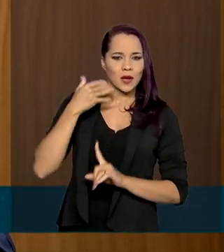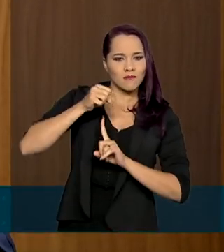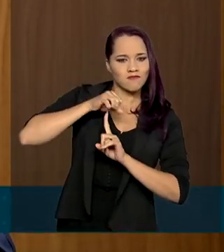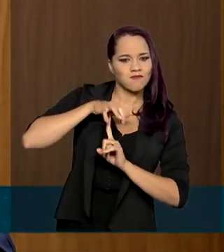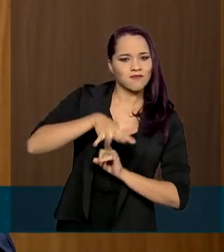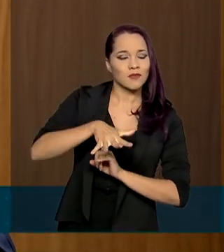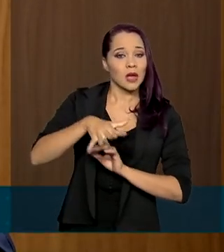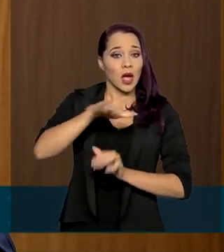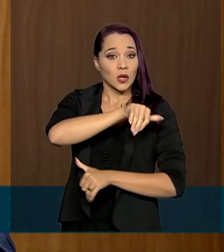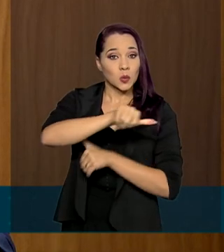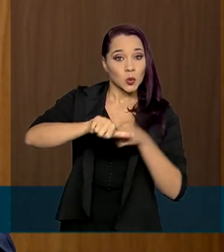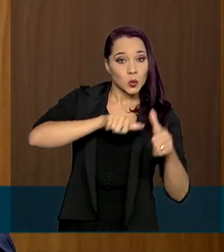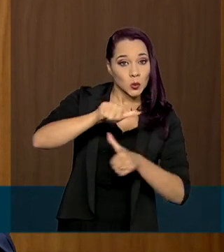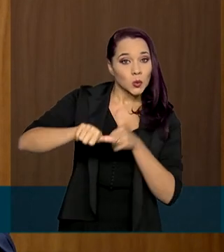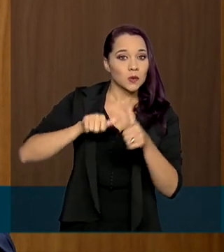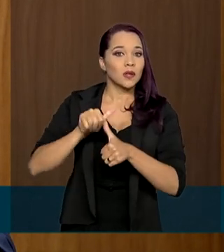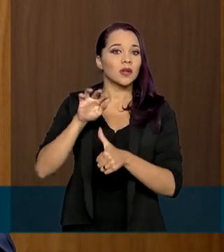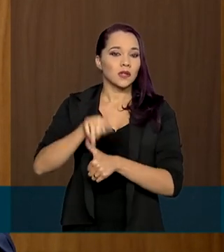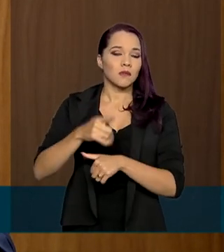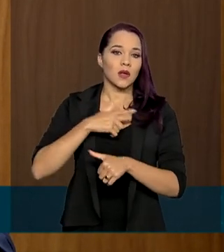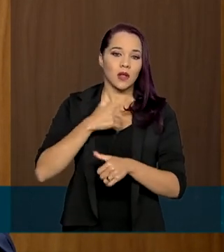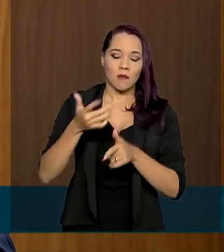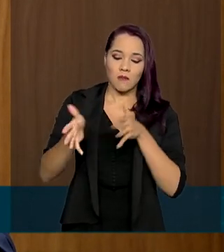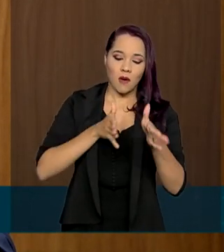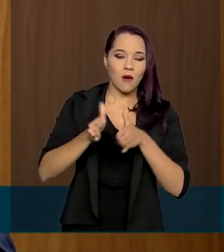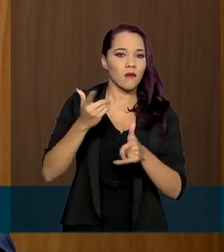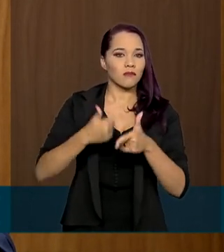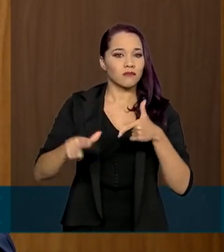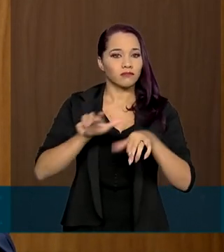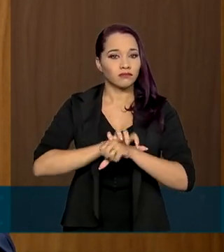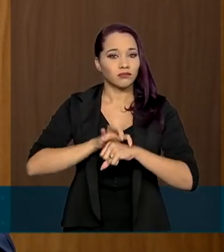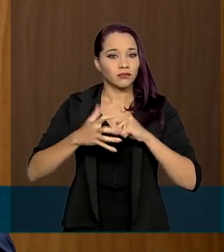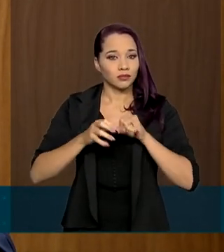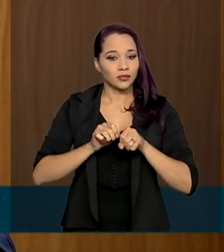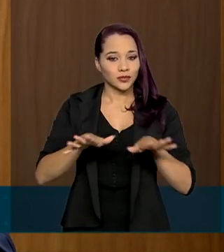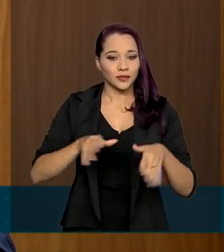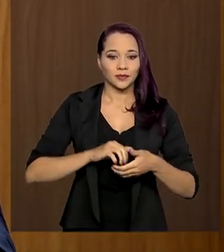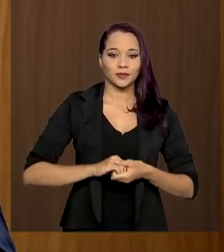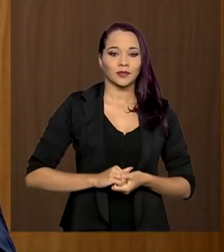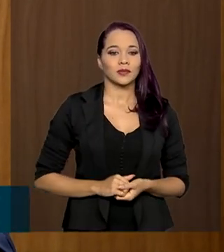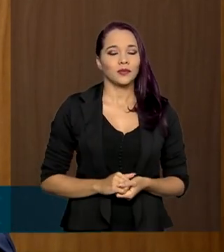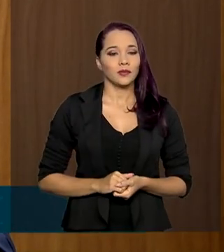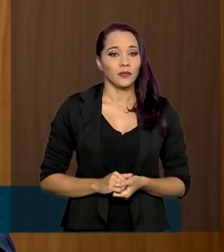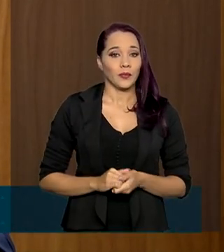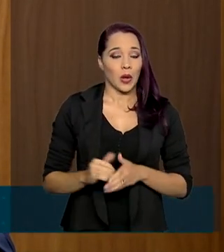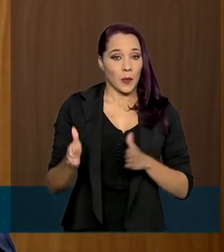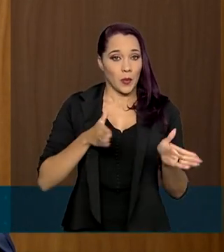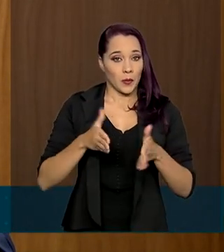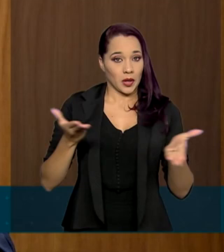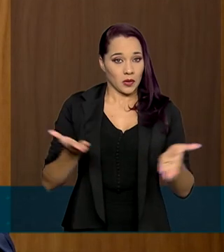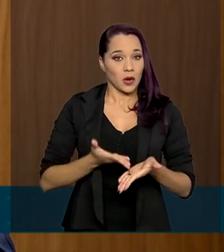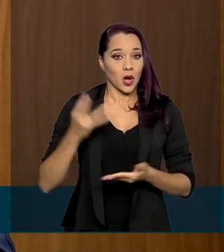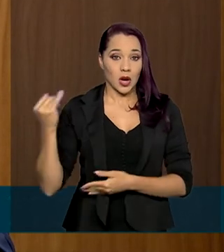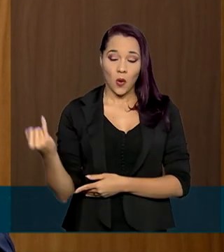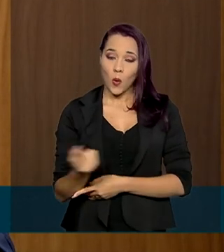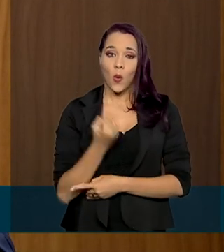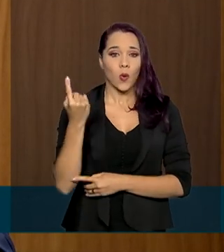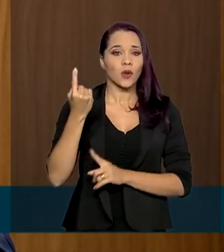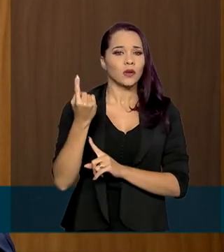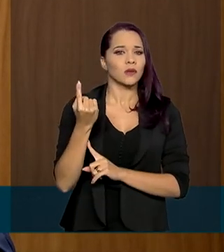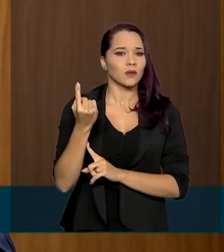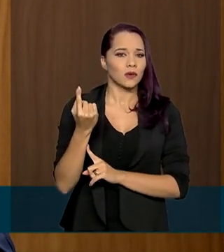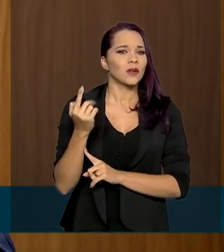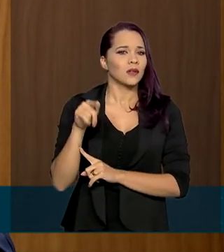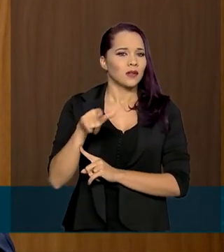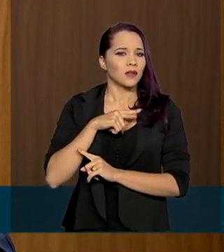mudanças provocadas pela atual pandemia do Covid-19. O momento singular que estamos vivendo